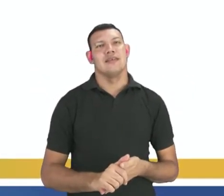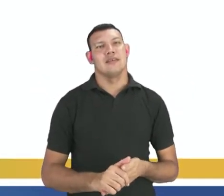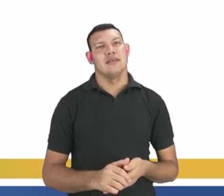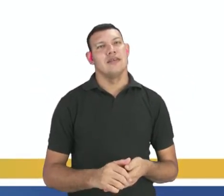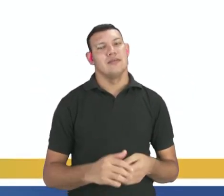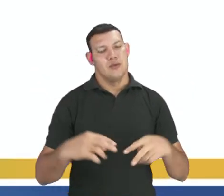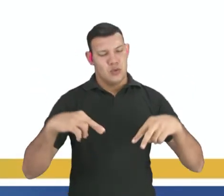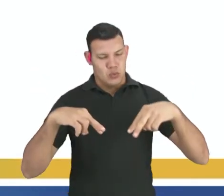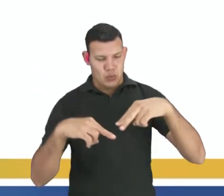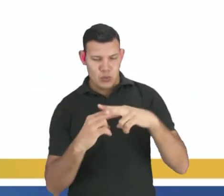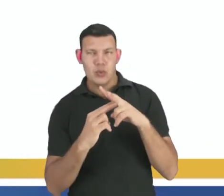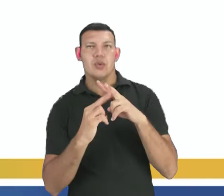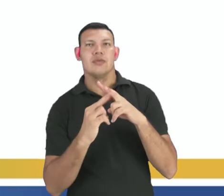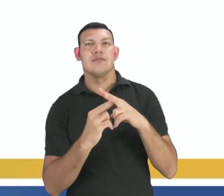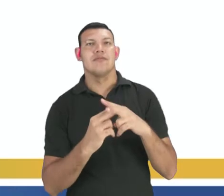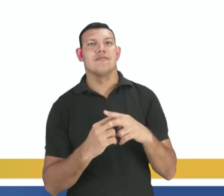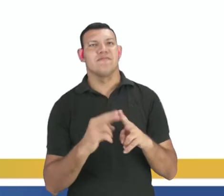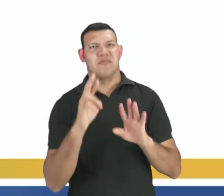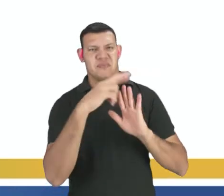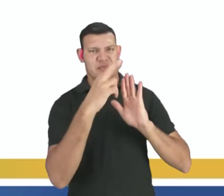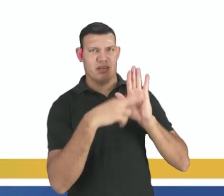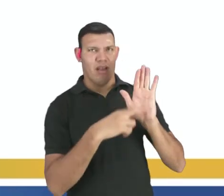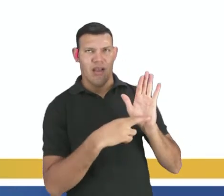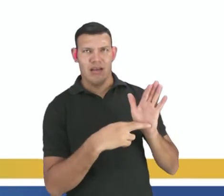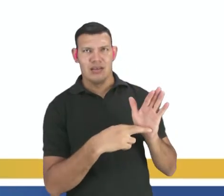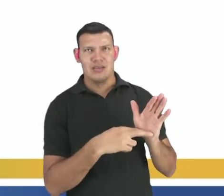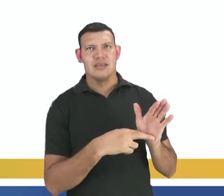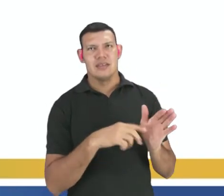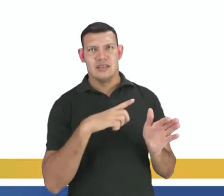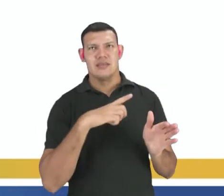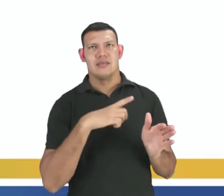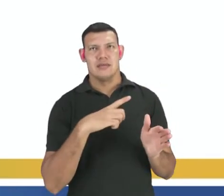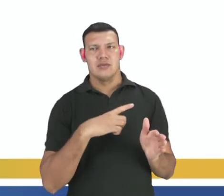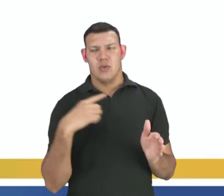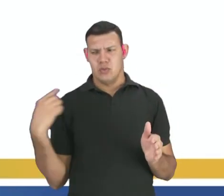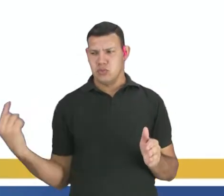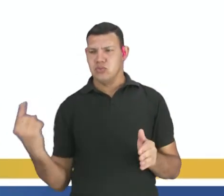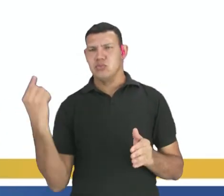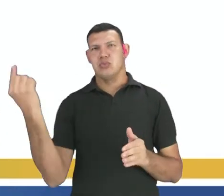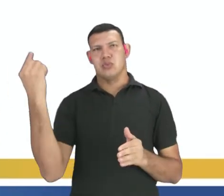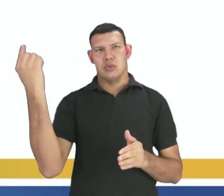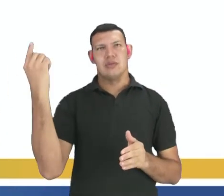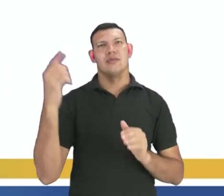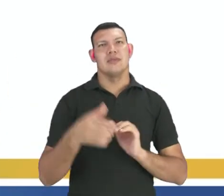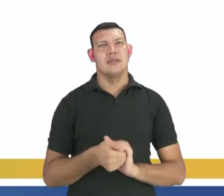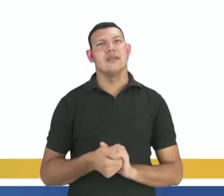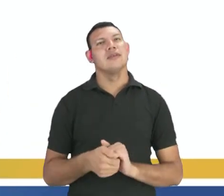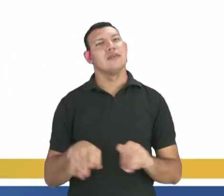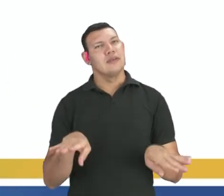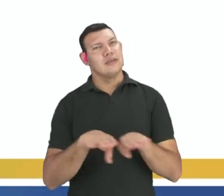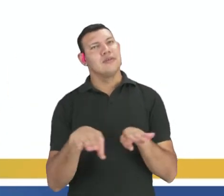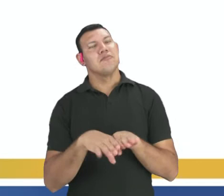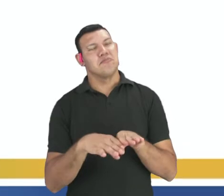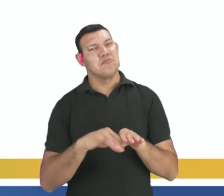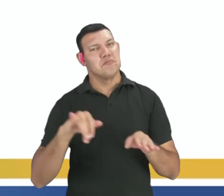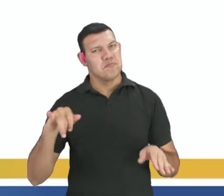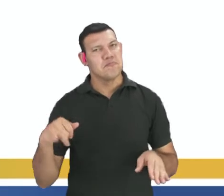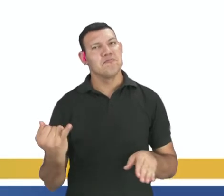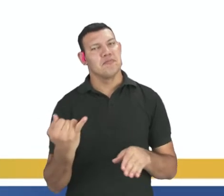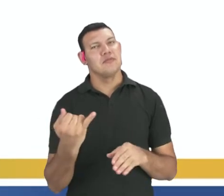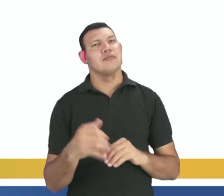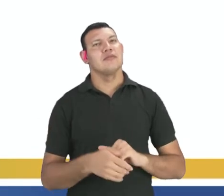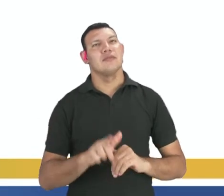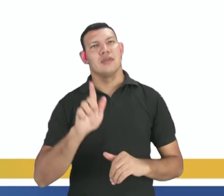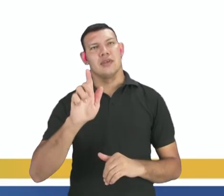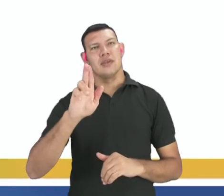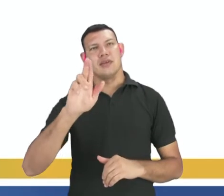baixo, mas não é regra que existem caras grandes como o Lô que também se dão bem na guarda, né? E